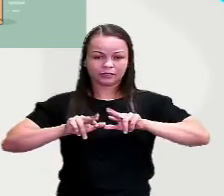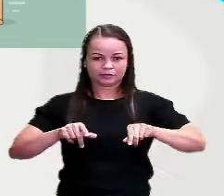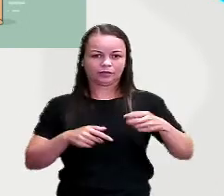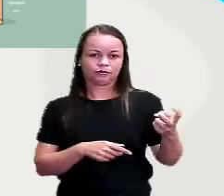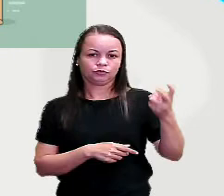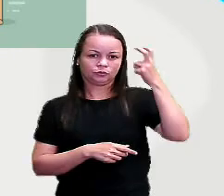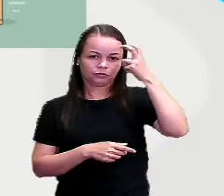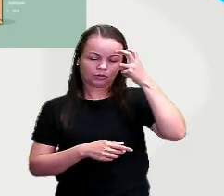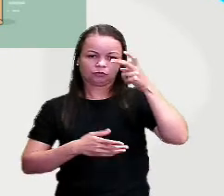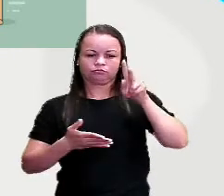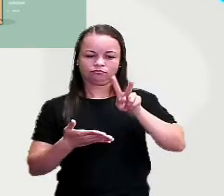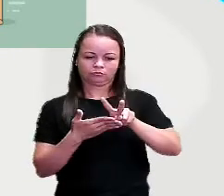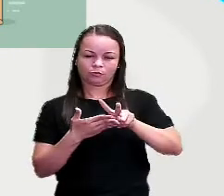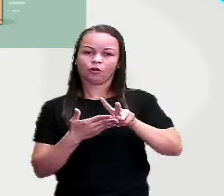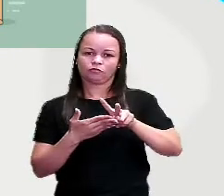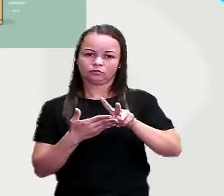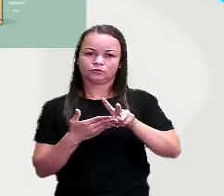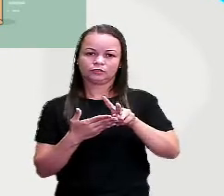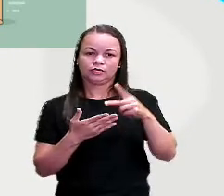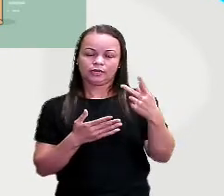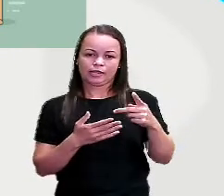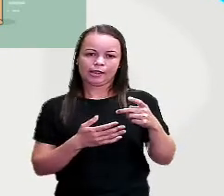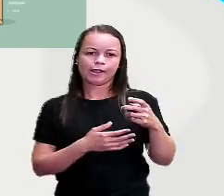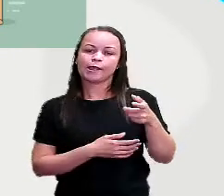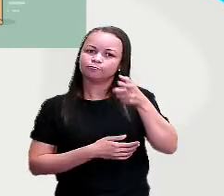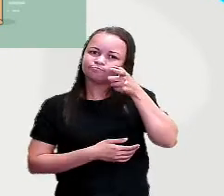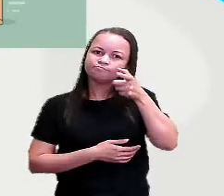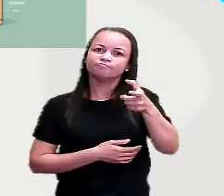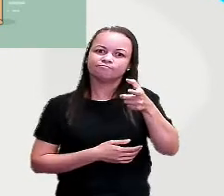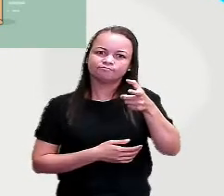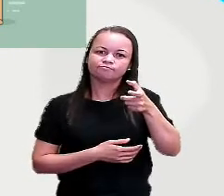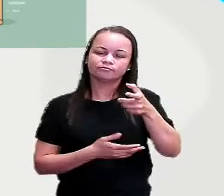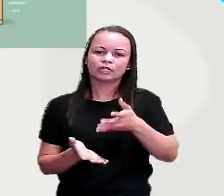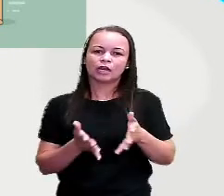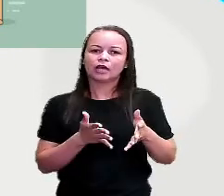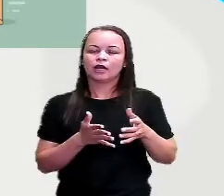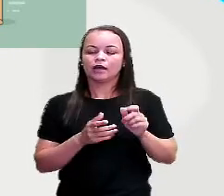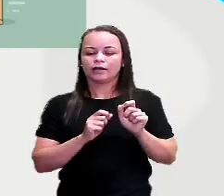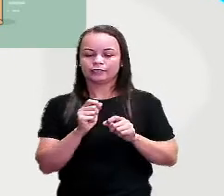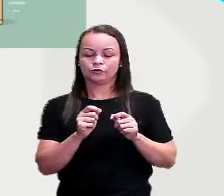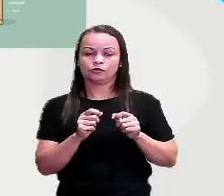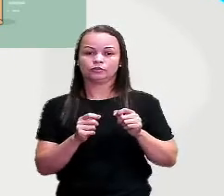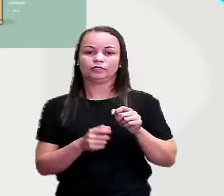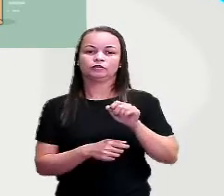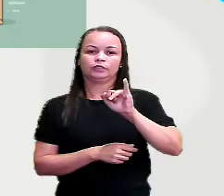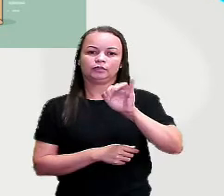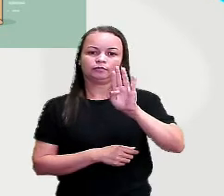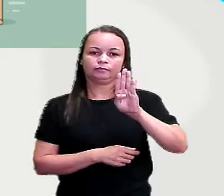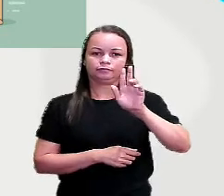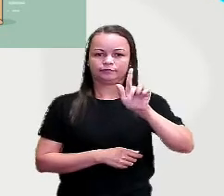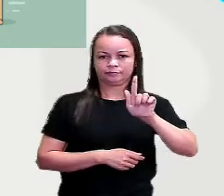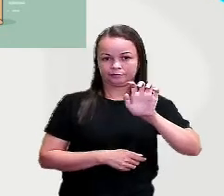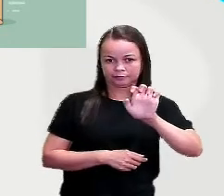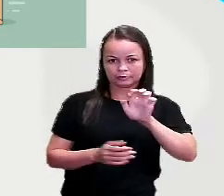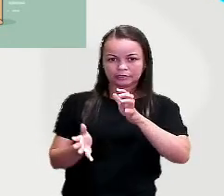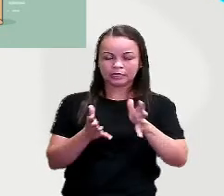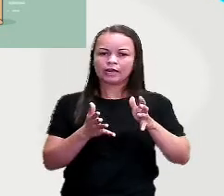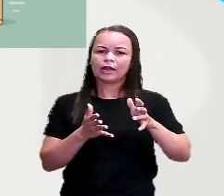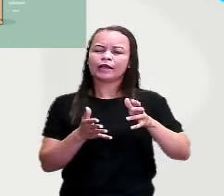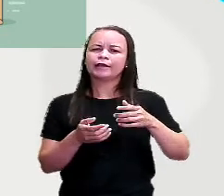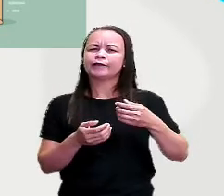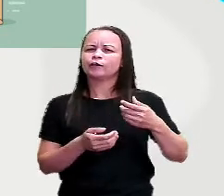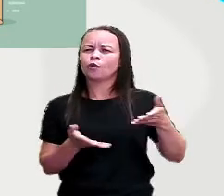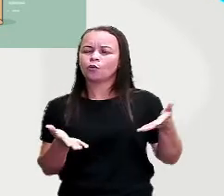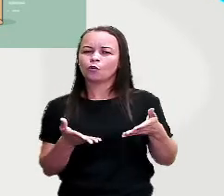cultural entre os povos indígenas é impressionante. E o censo do IBGE de 2010 mostra que atualmente existem